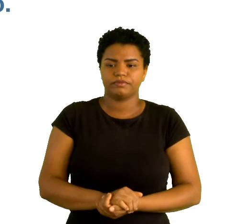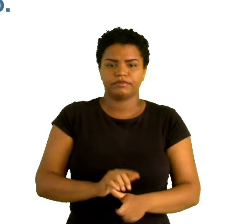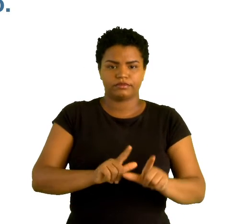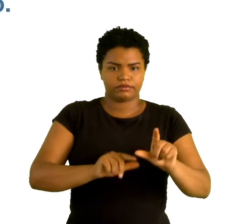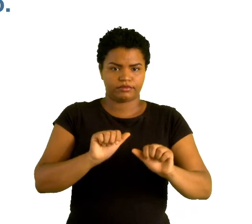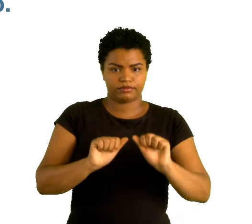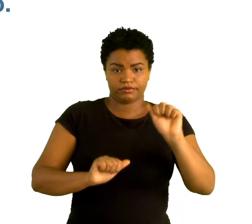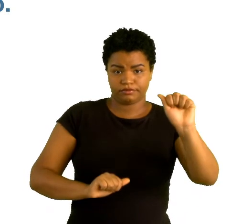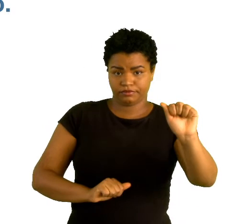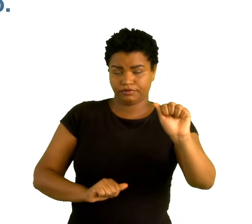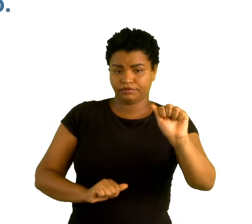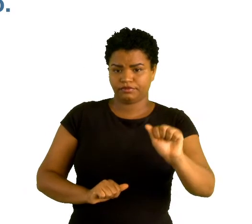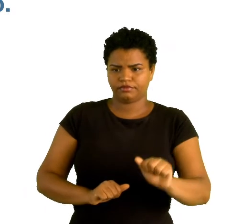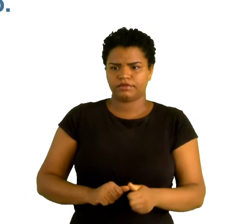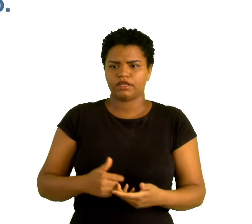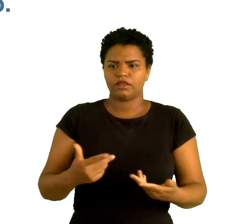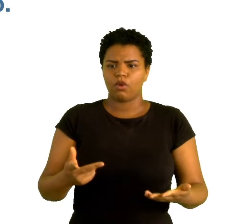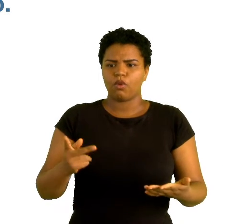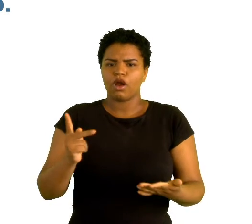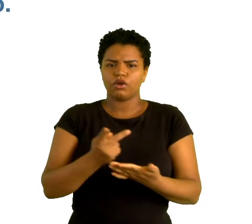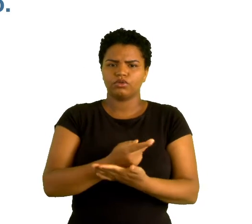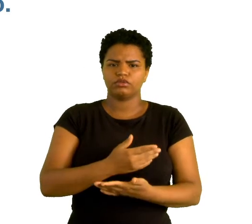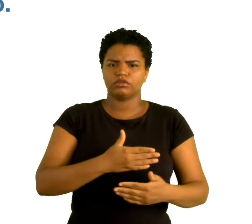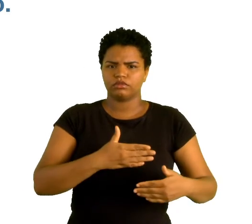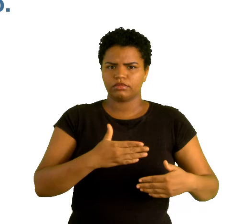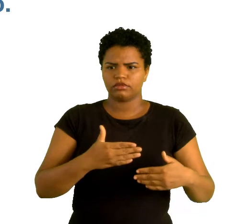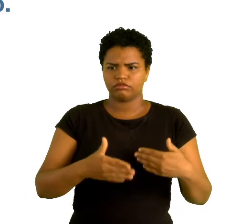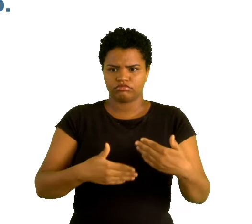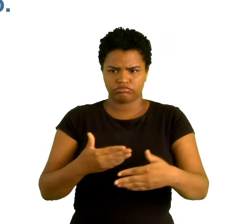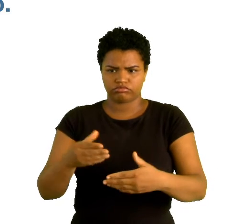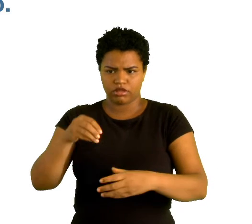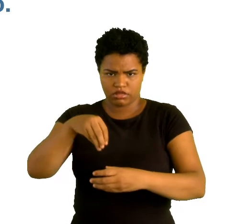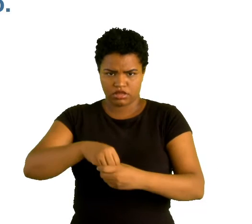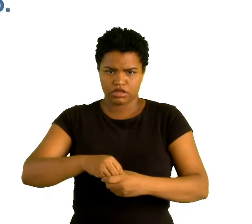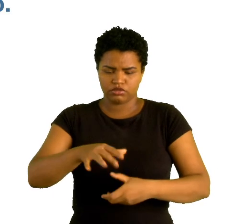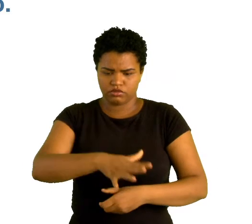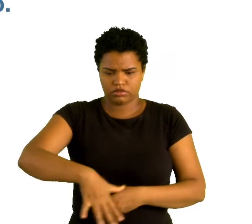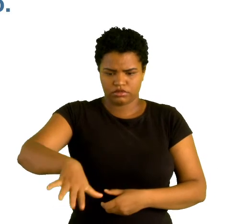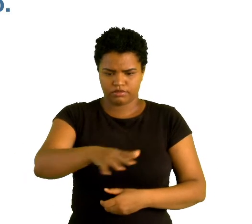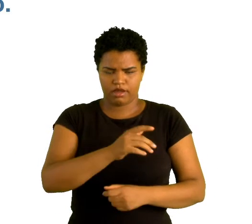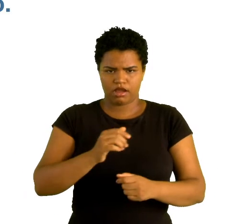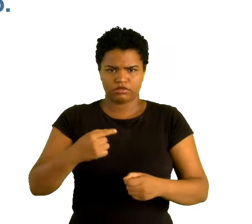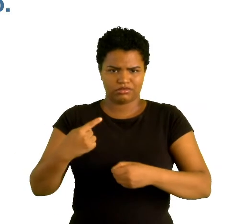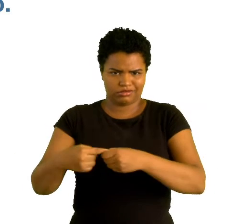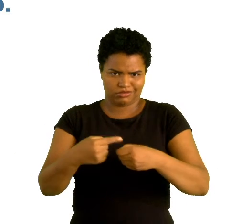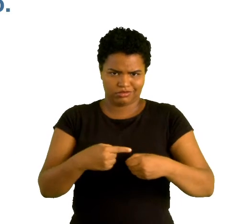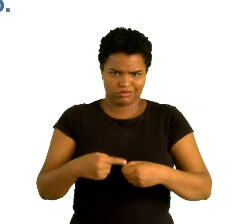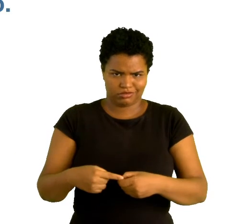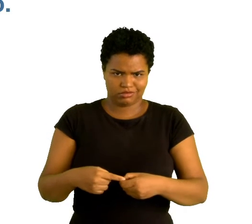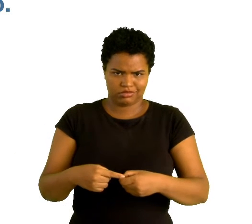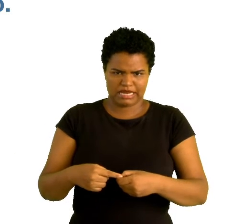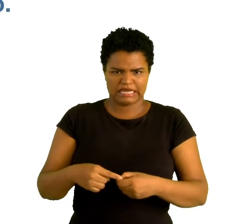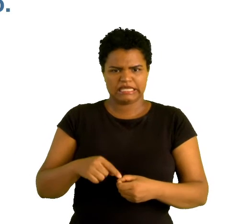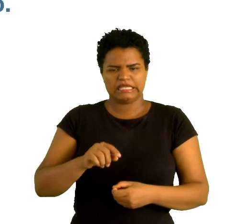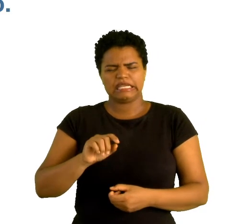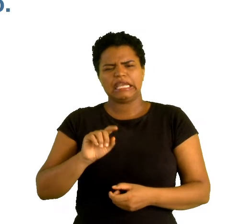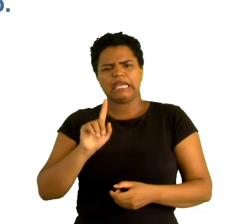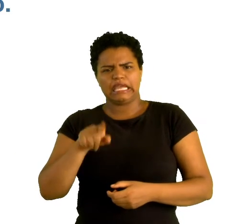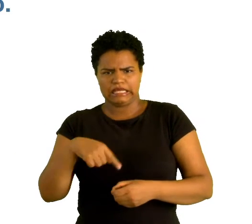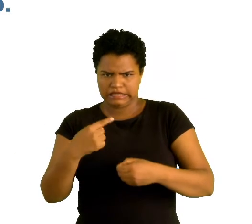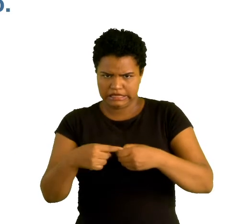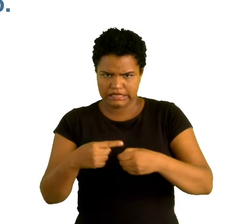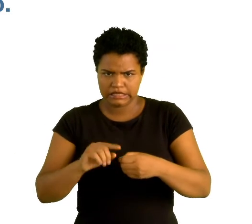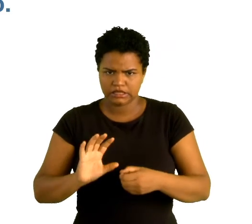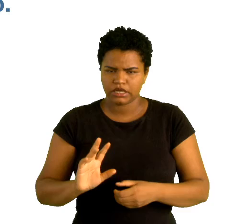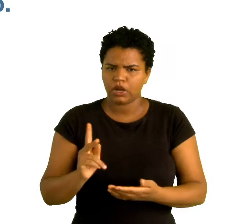A trama acontece em um espaço urbano. Será que é numa cidade que está acontecendo?